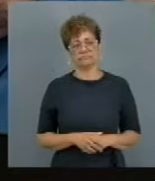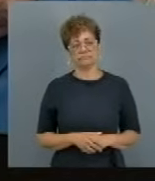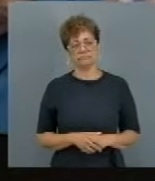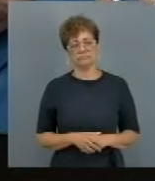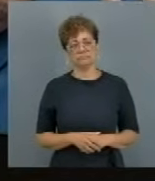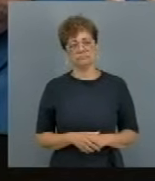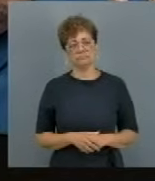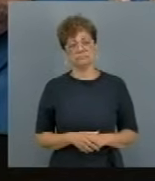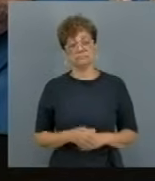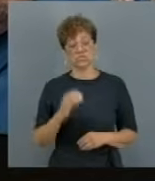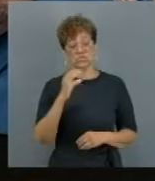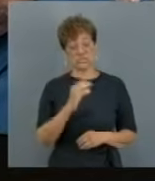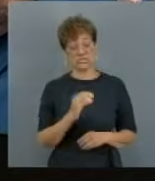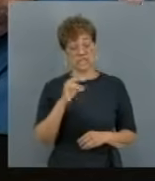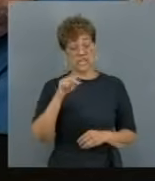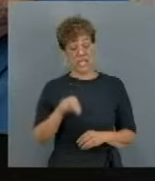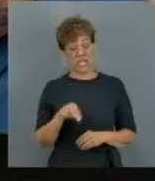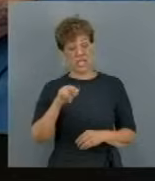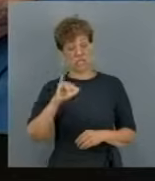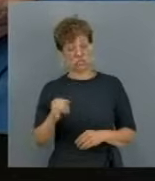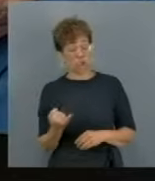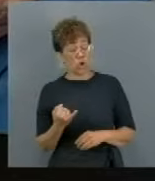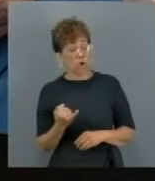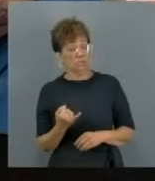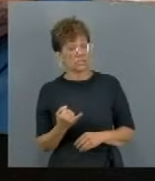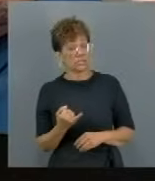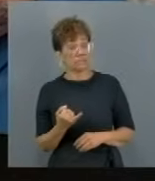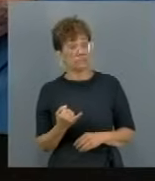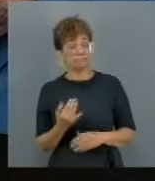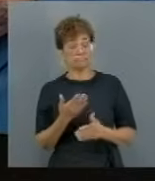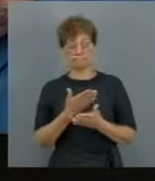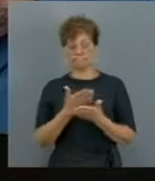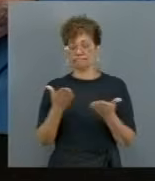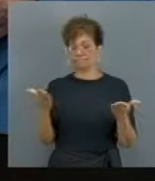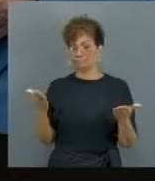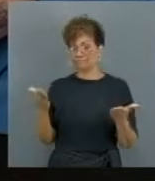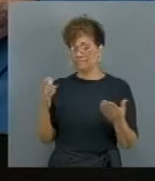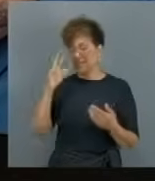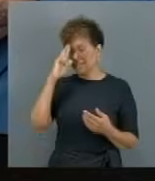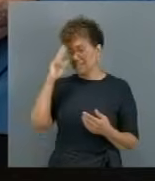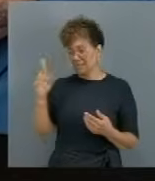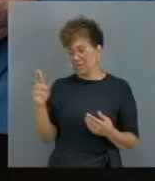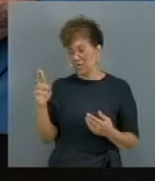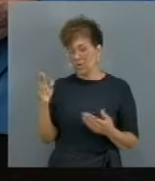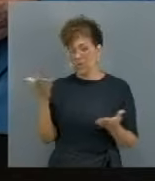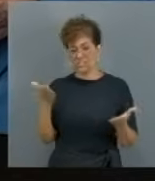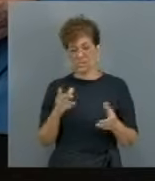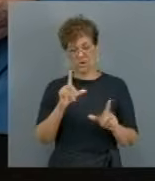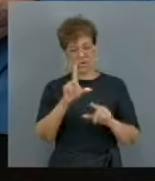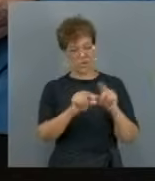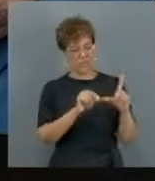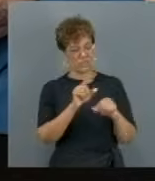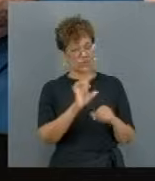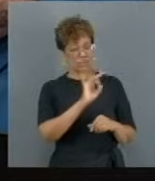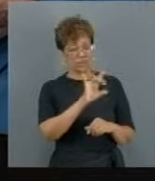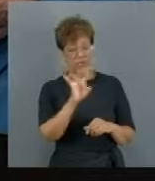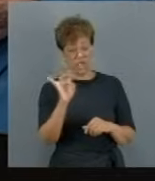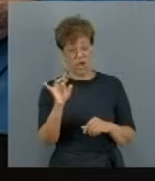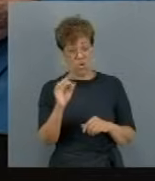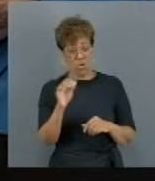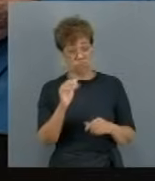E o CNJ, meu caro Rodrigo, senhores que estão sendo indicados,